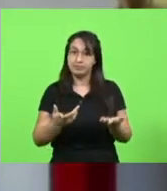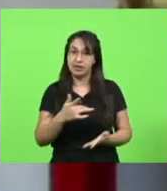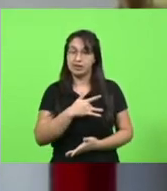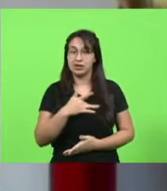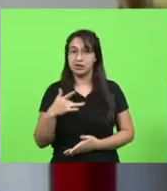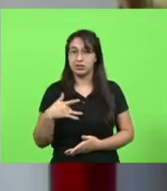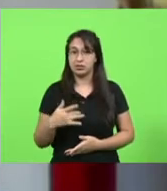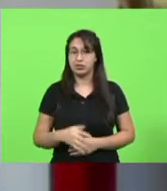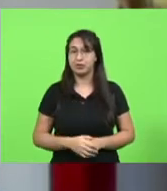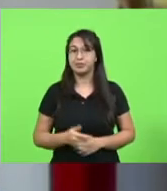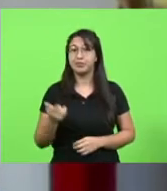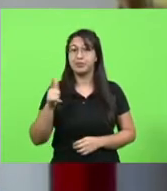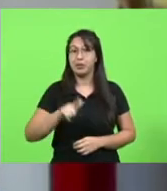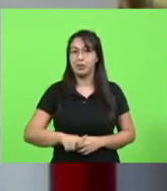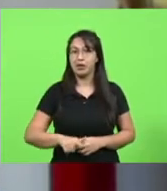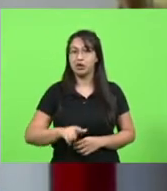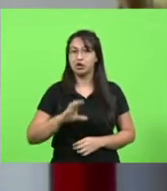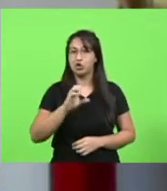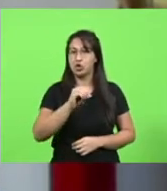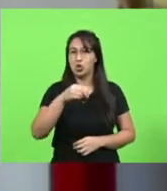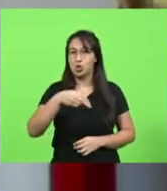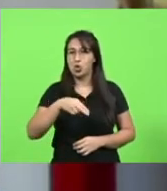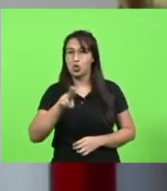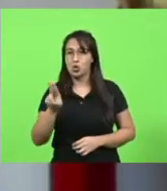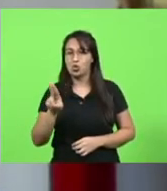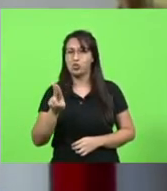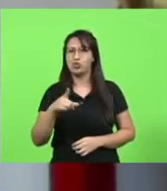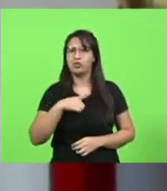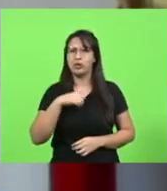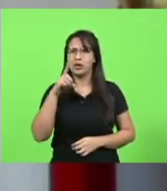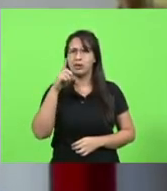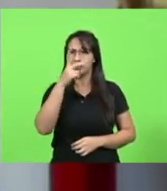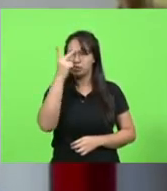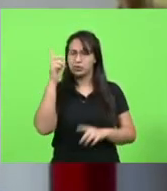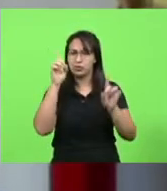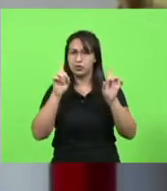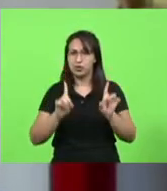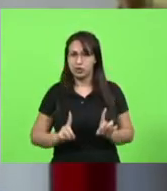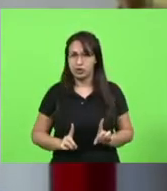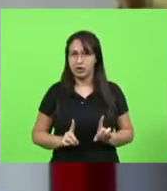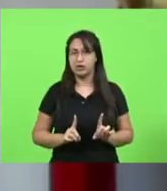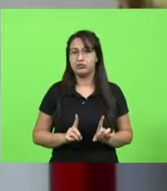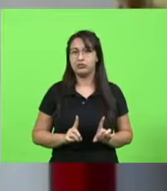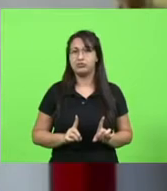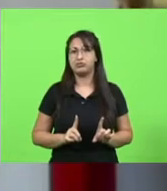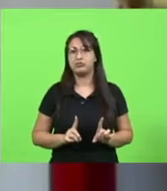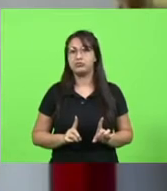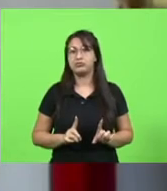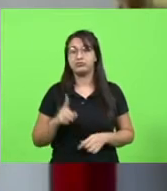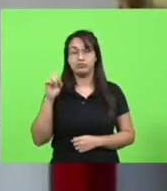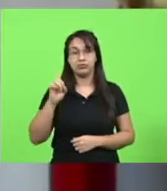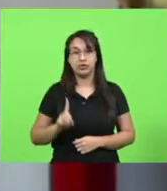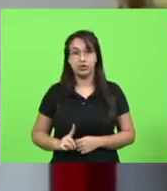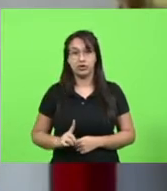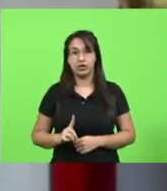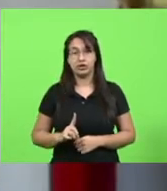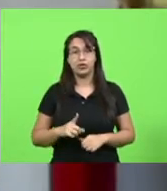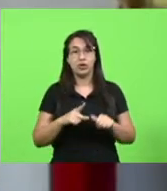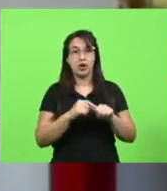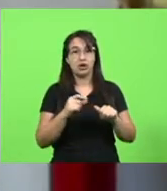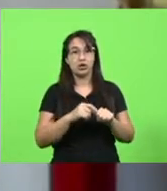a Convenção da ONU sobre os Direitos da Pessoa com Deficiência, na qual o Brasil é signatário, no seu artigo 11,